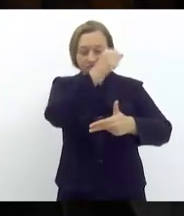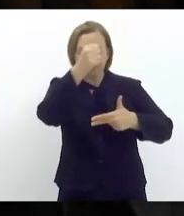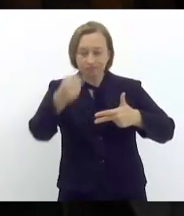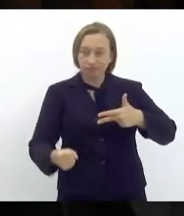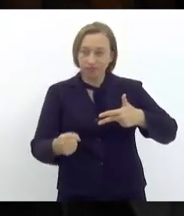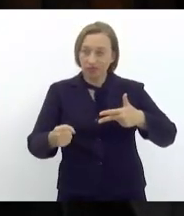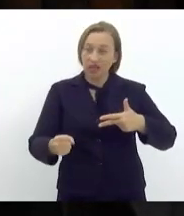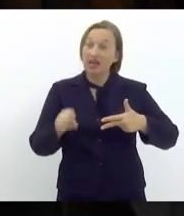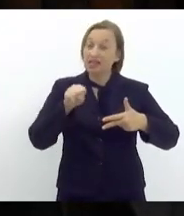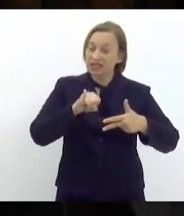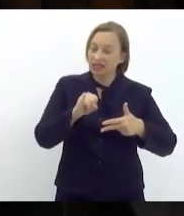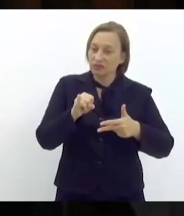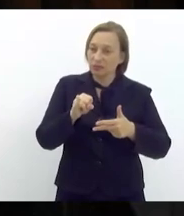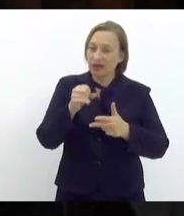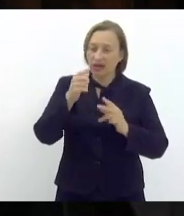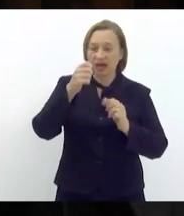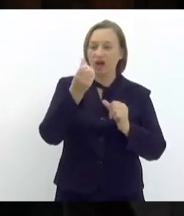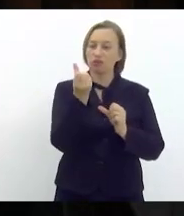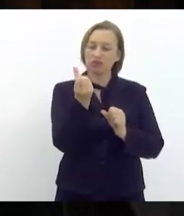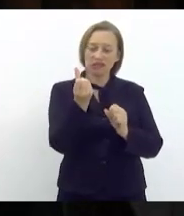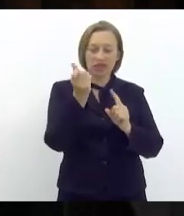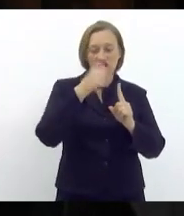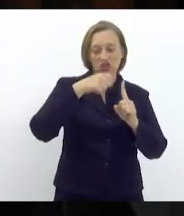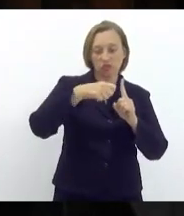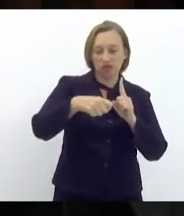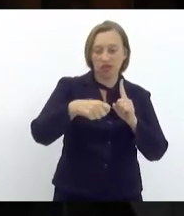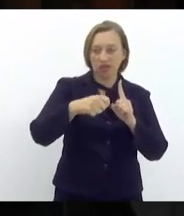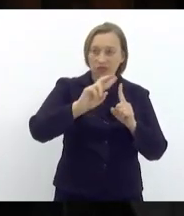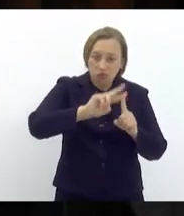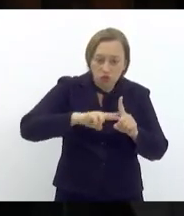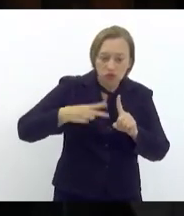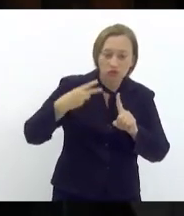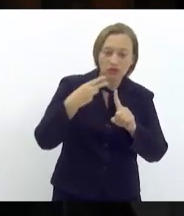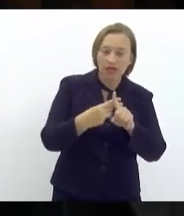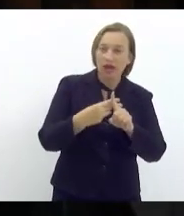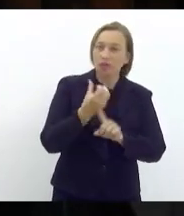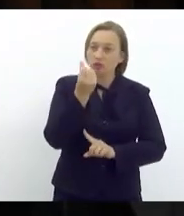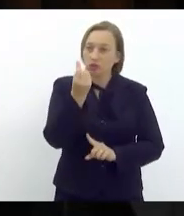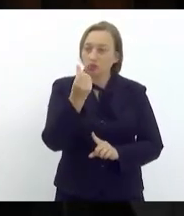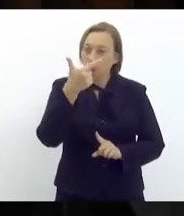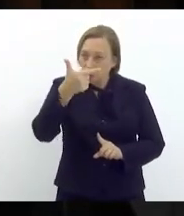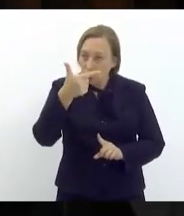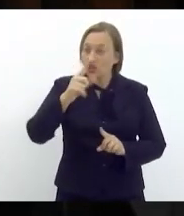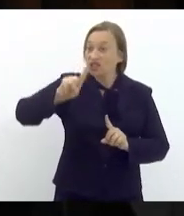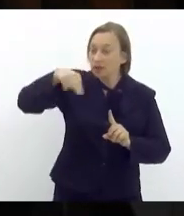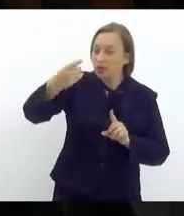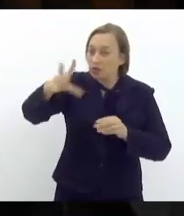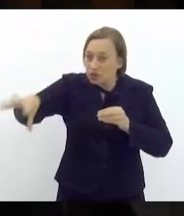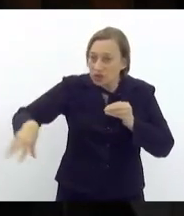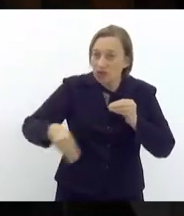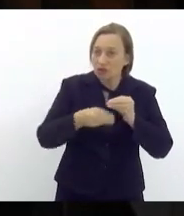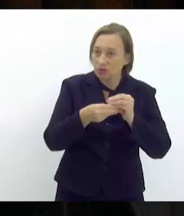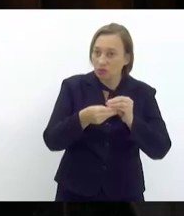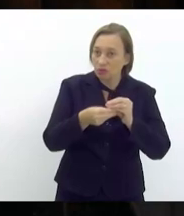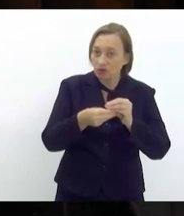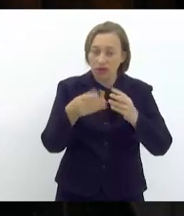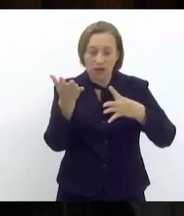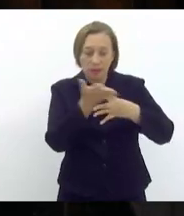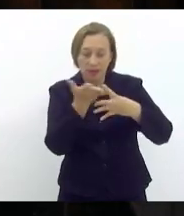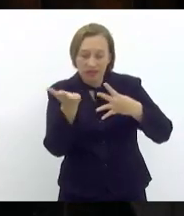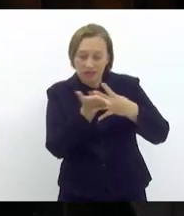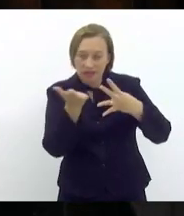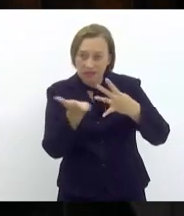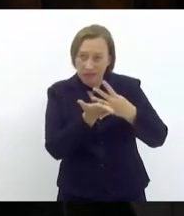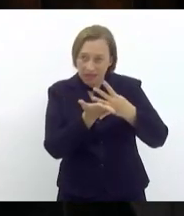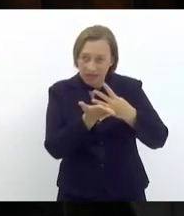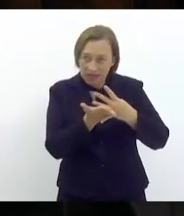os seis meses e vão multiplicar por dois e depois incluir a parcela do décimo